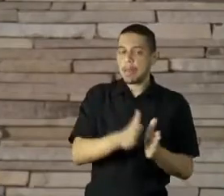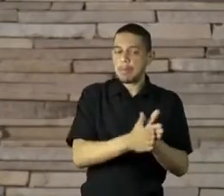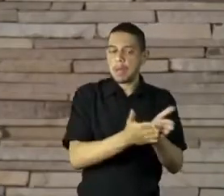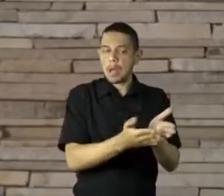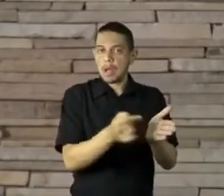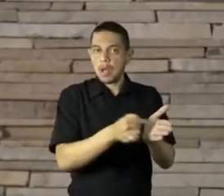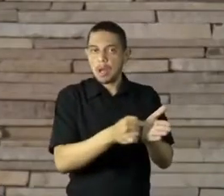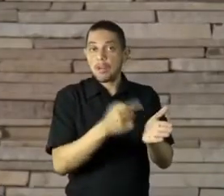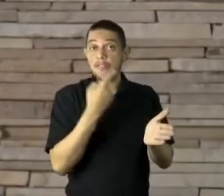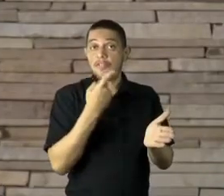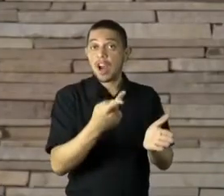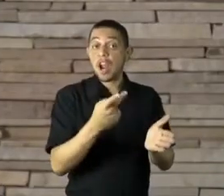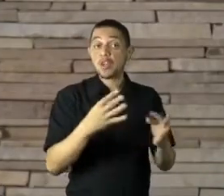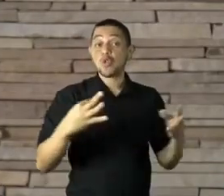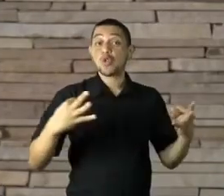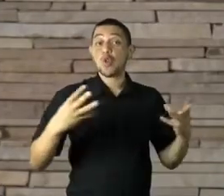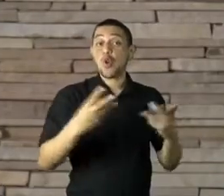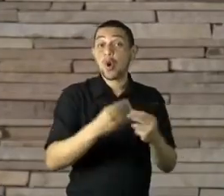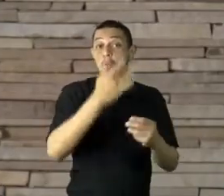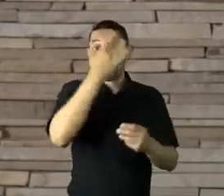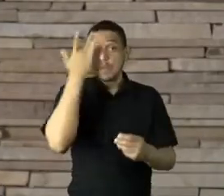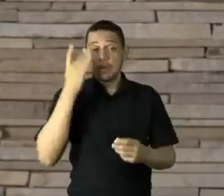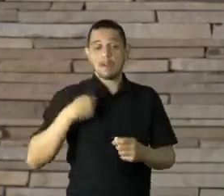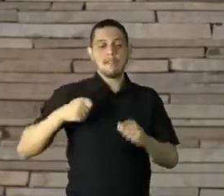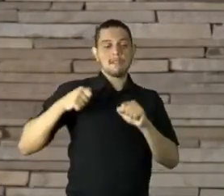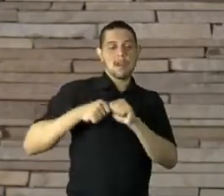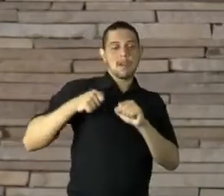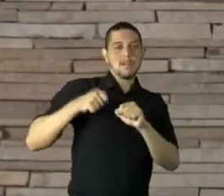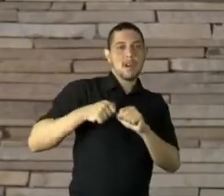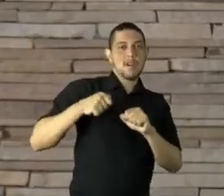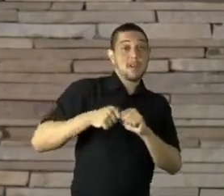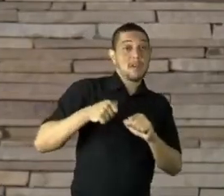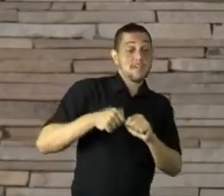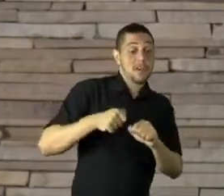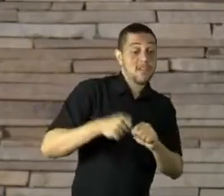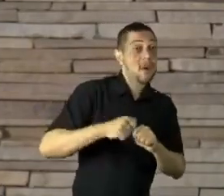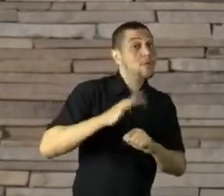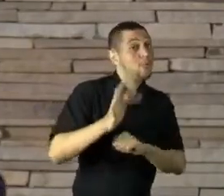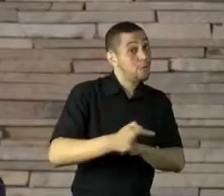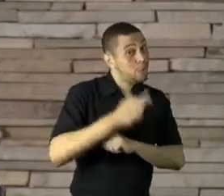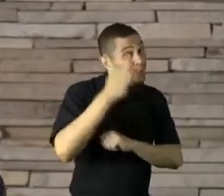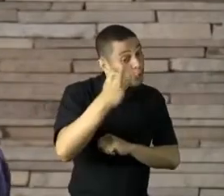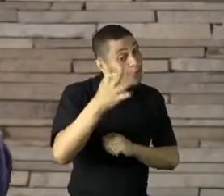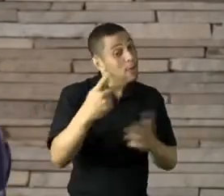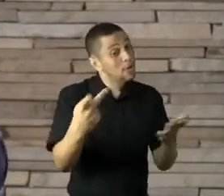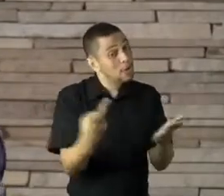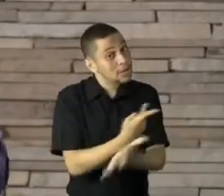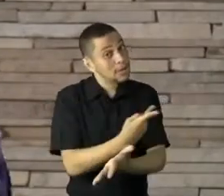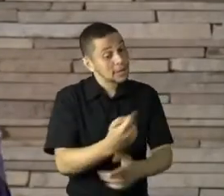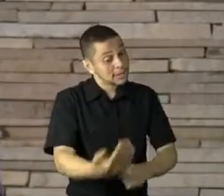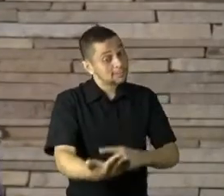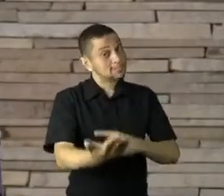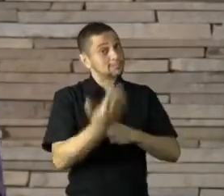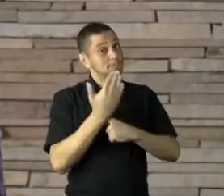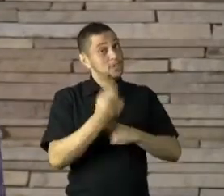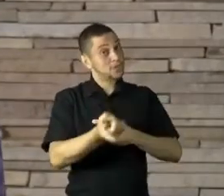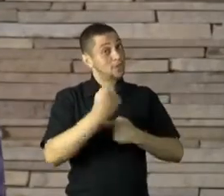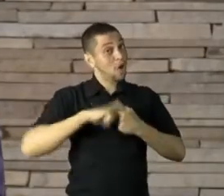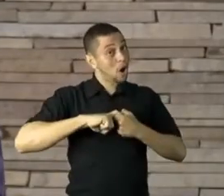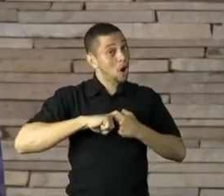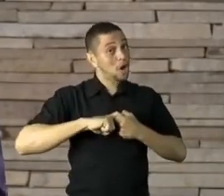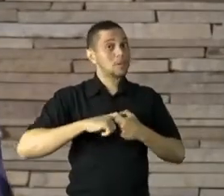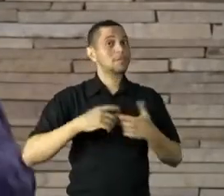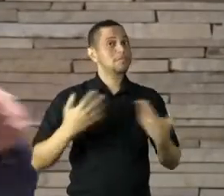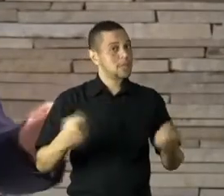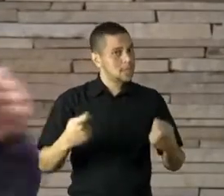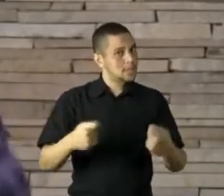homem semeia ele vai colher tudo que semear ele colherá é bom nós pararmos de darmos